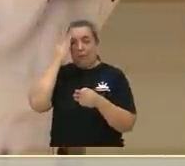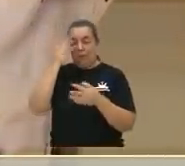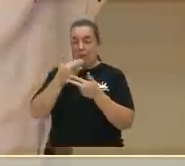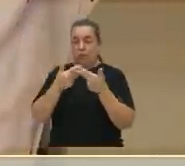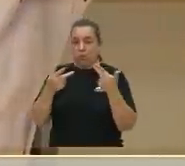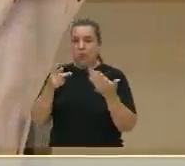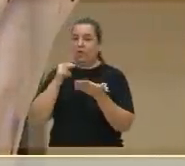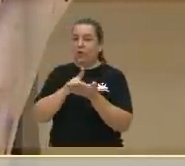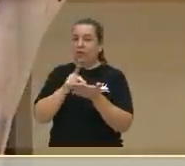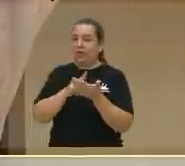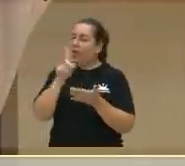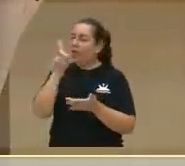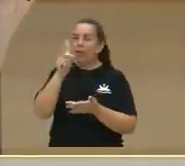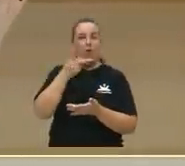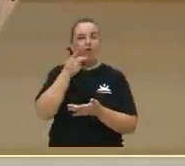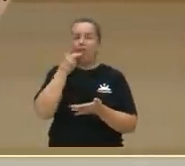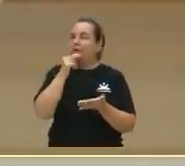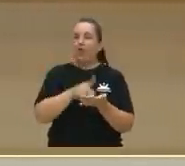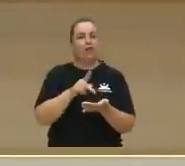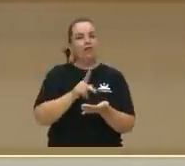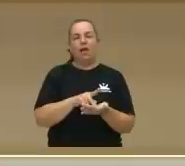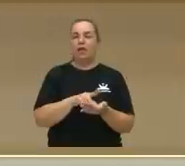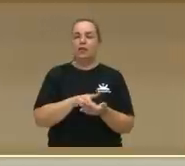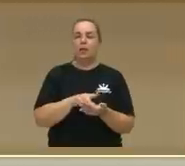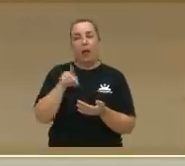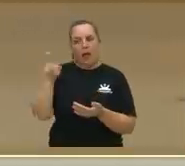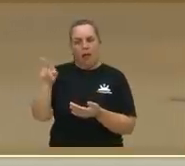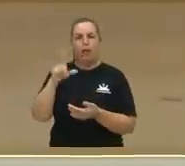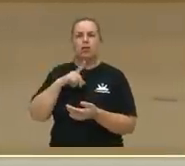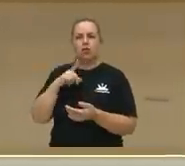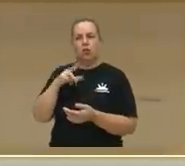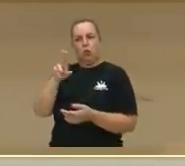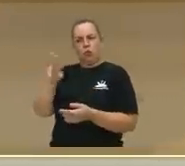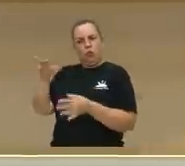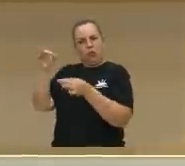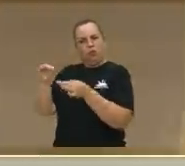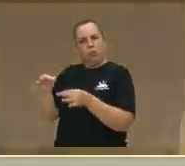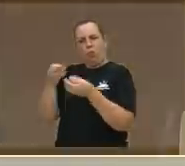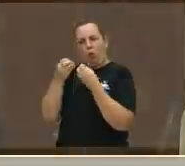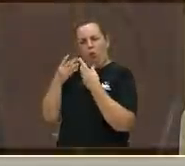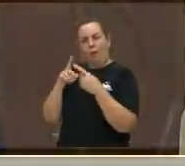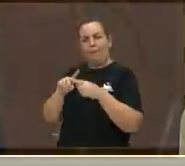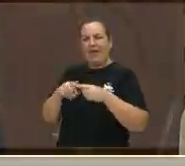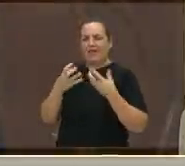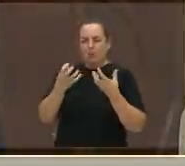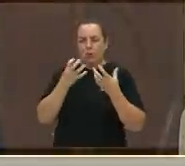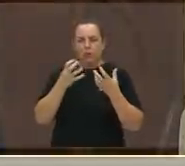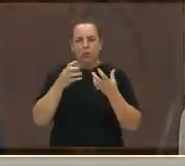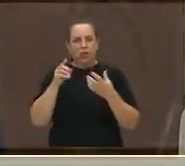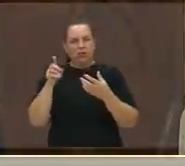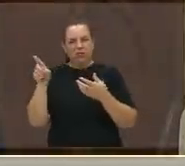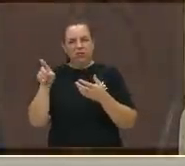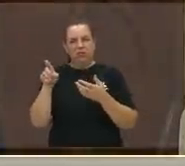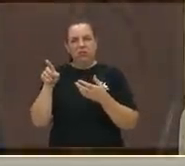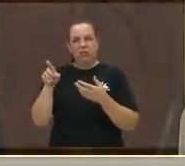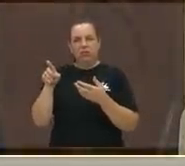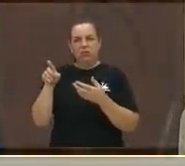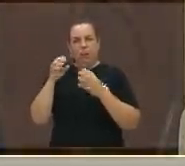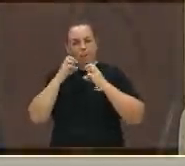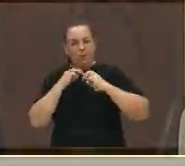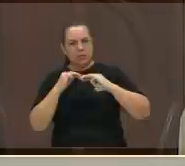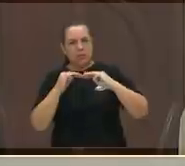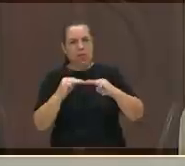atingir a pessoa quiser eu tinha um bom nome mas eu fiz questão de uma